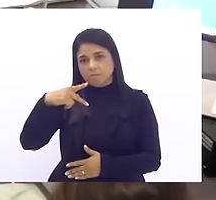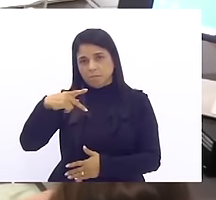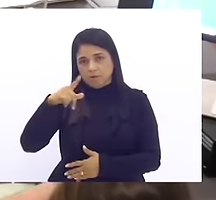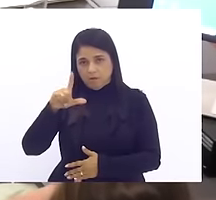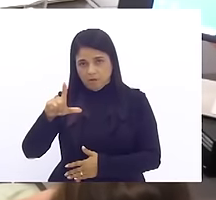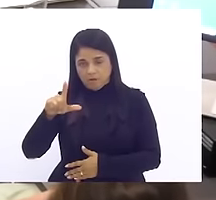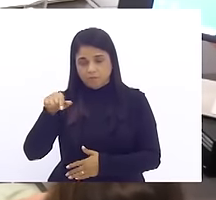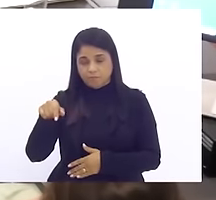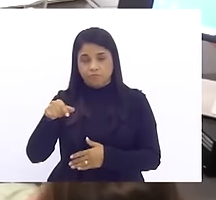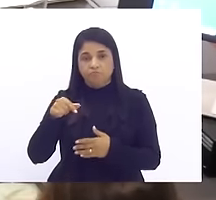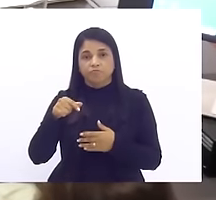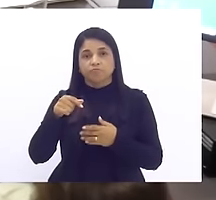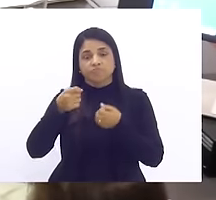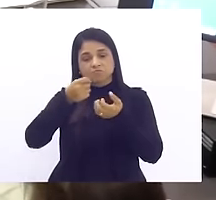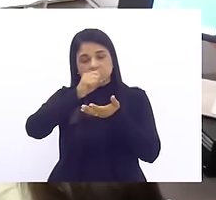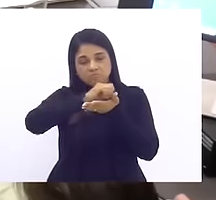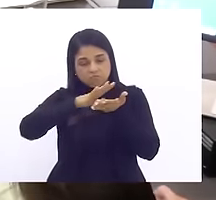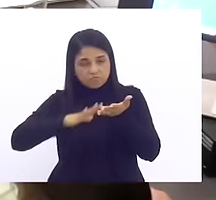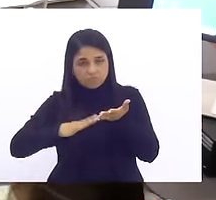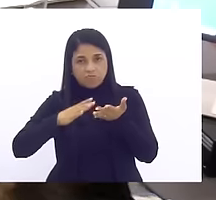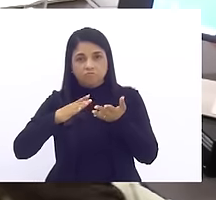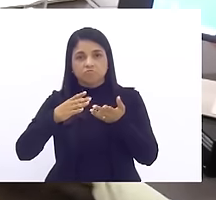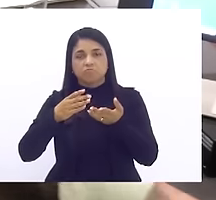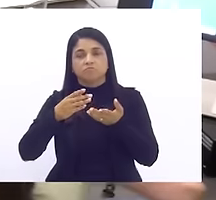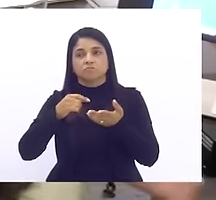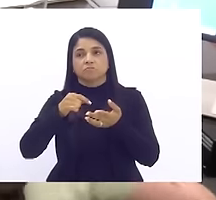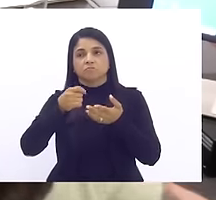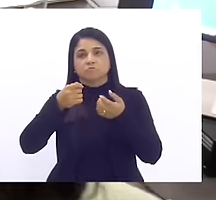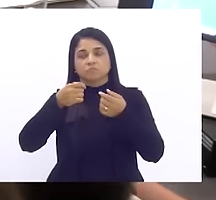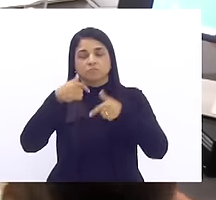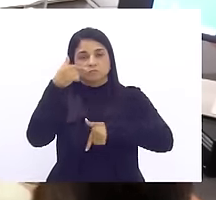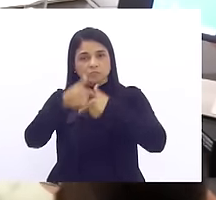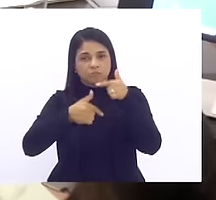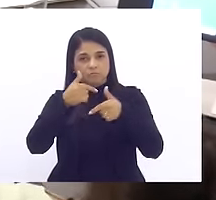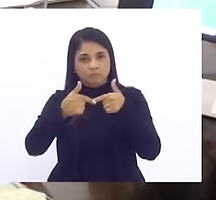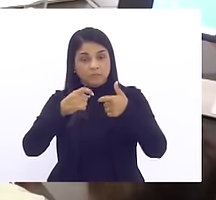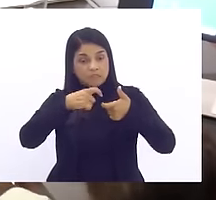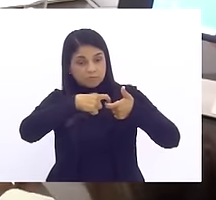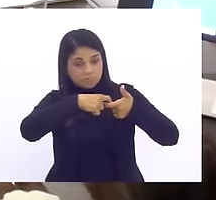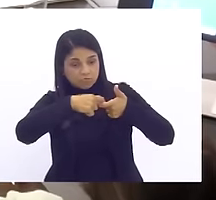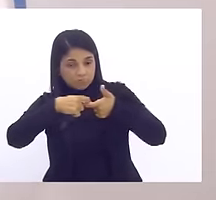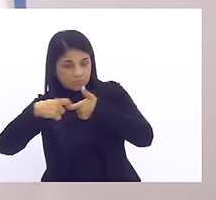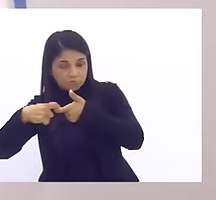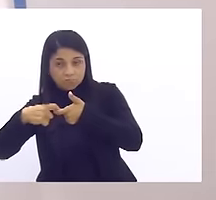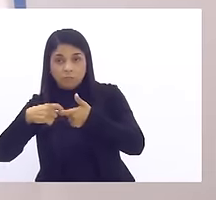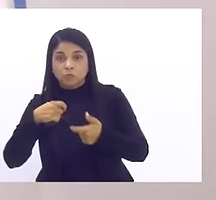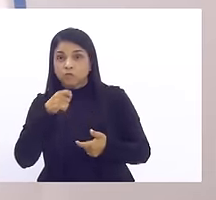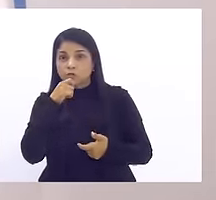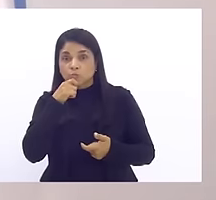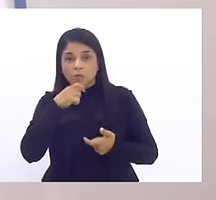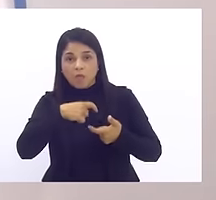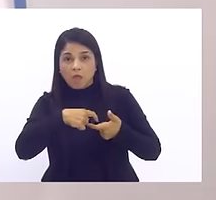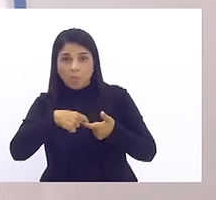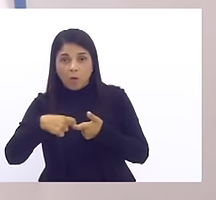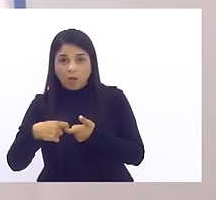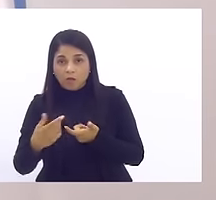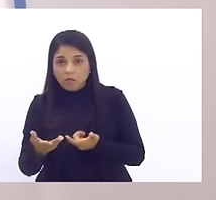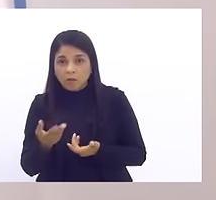descrição da atividade econômica principal serviço de reboque de veículos numa empresa que não tem nenhum reboque